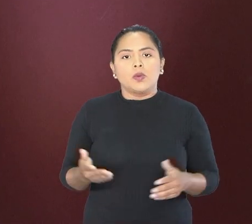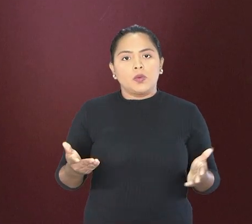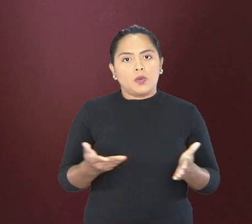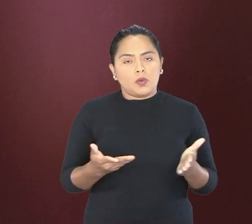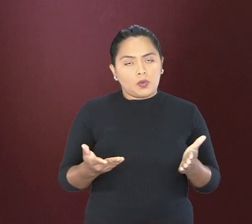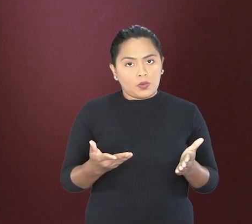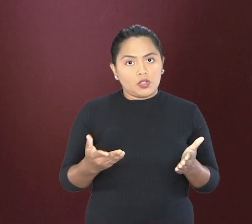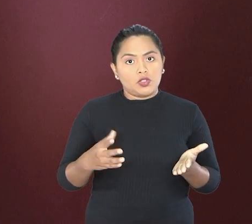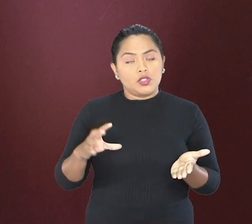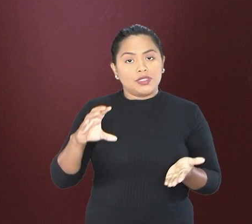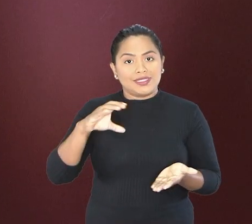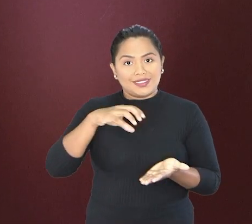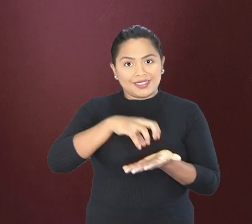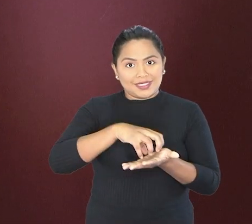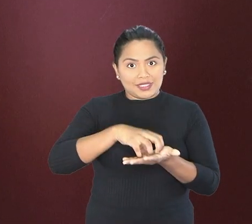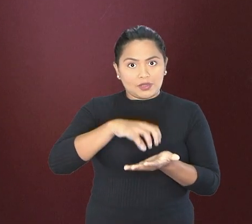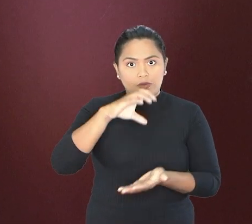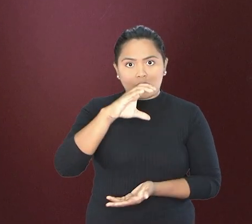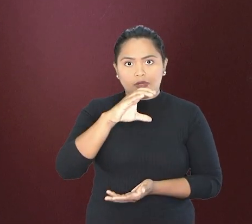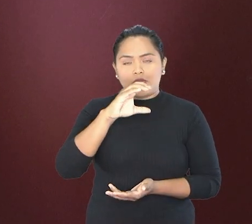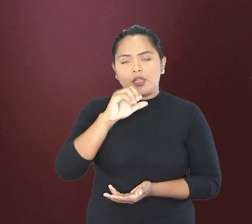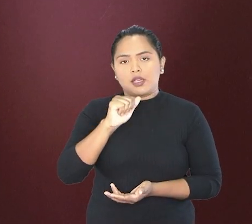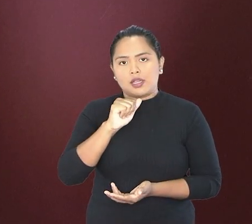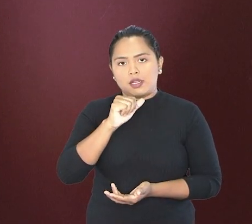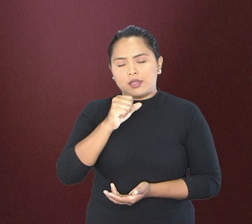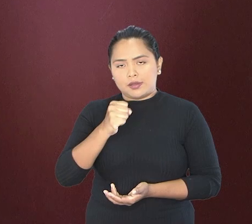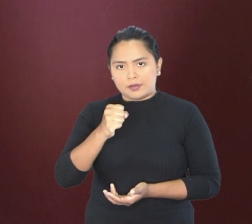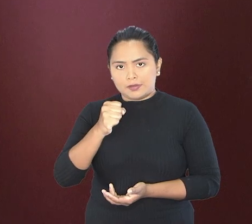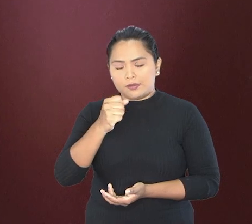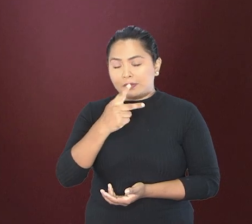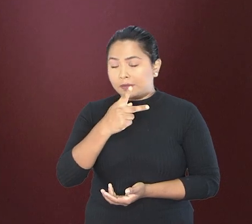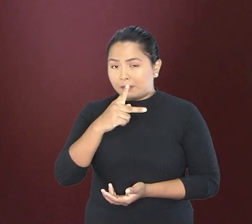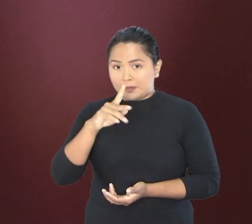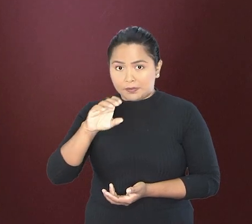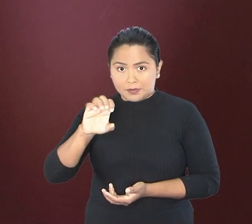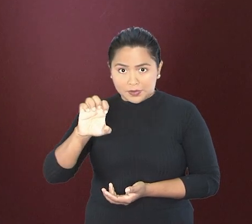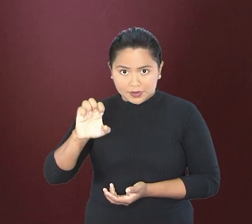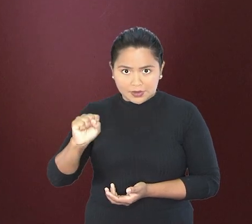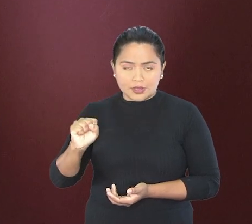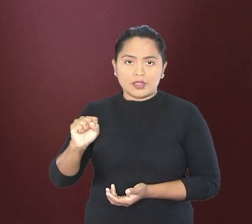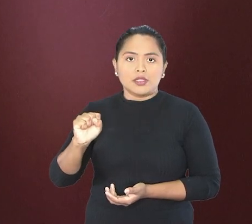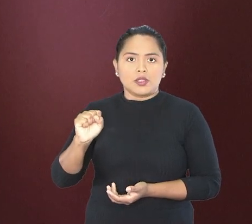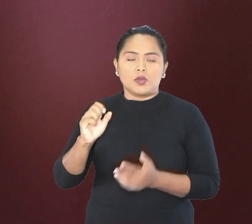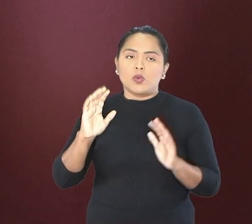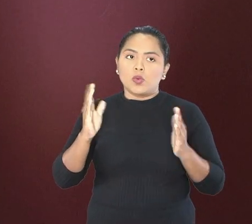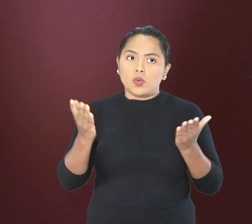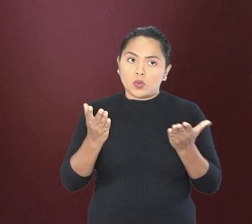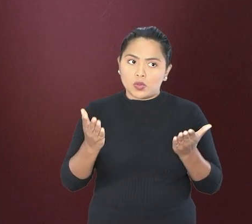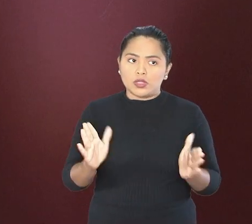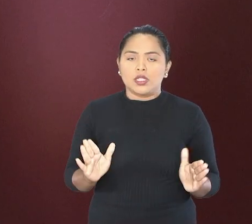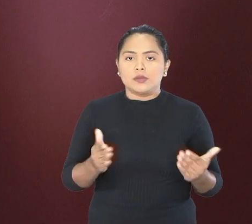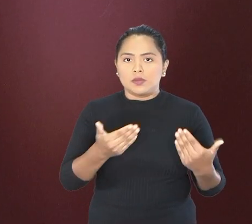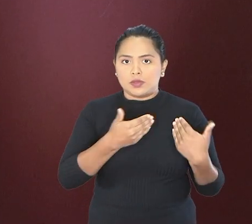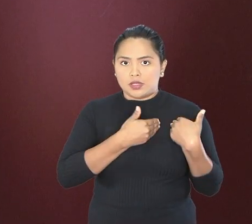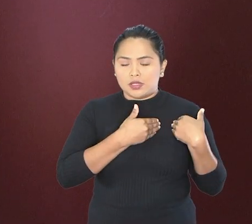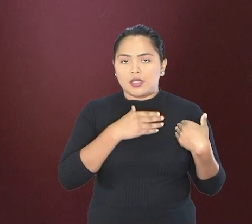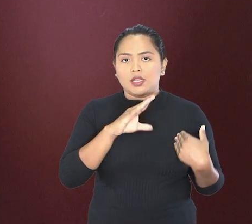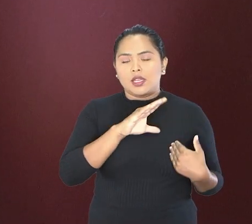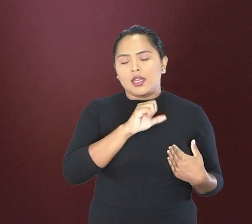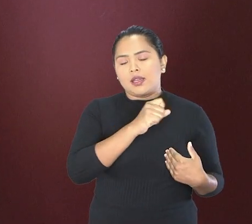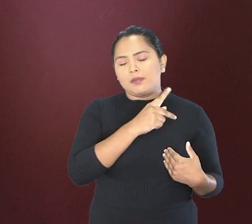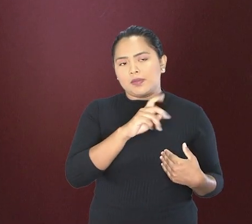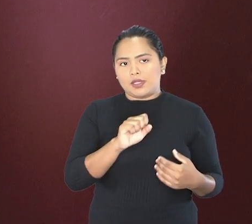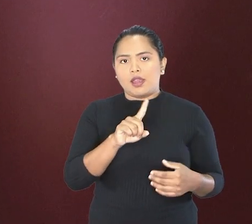atualmente está sob a competência de avaliar o afastamento dos técnicos. Então, esse